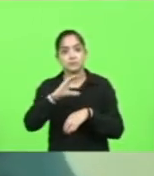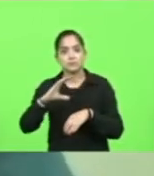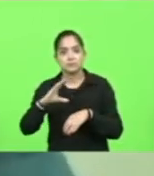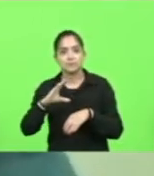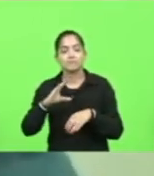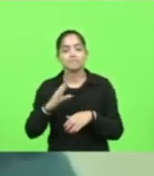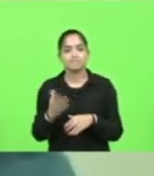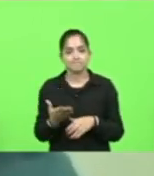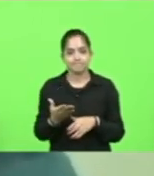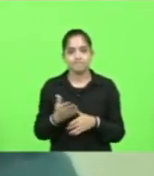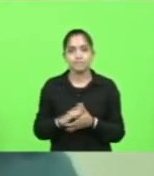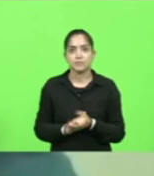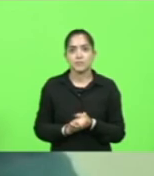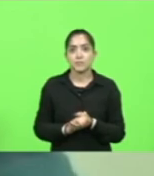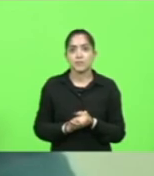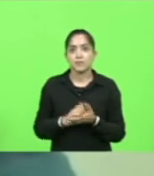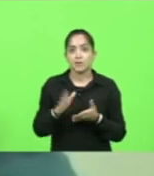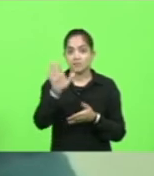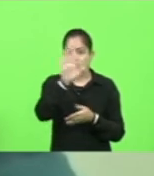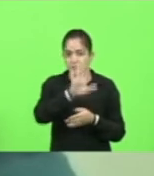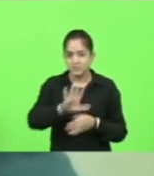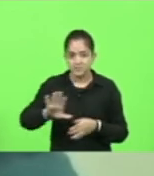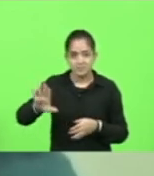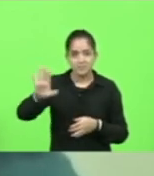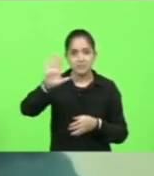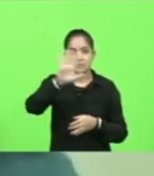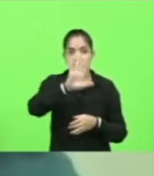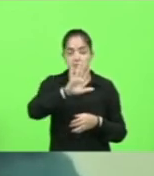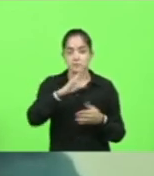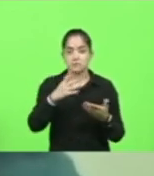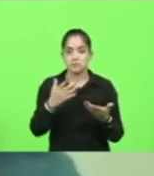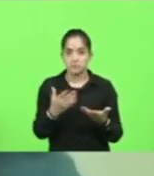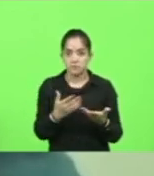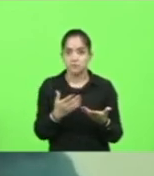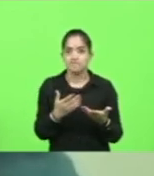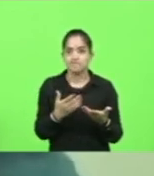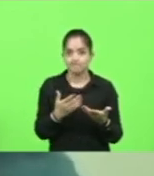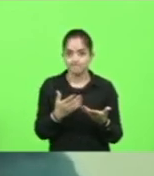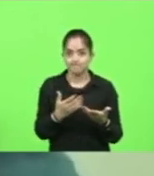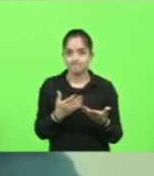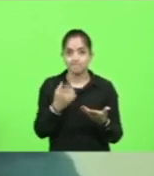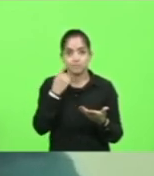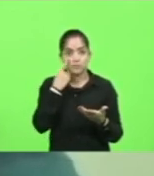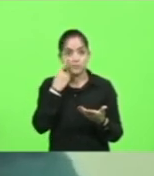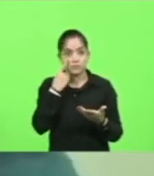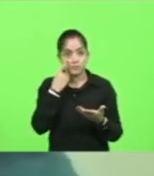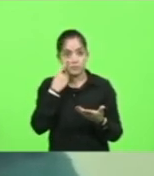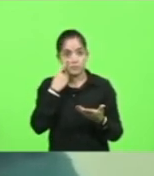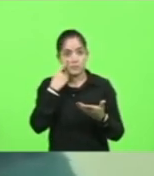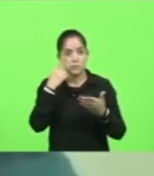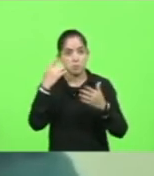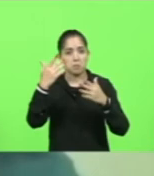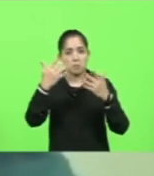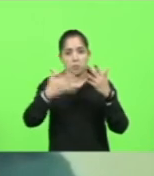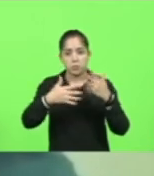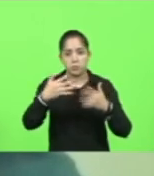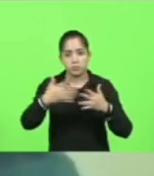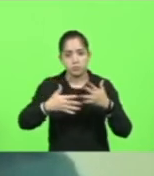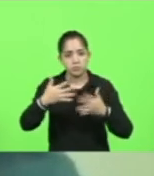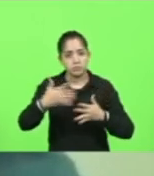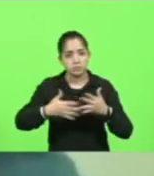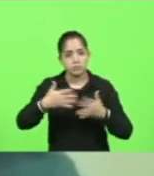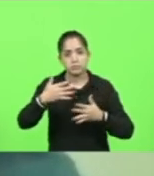bastante peculiar porque no cenário Nacional nós estamos assistindo a um desmonte das políticas